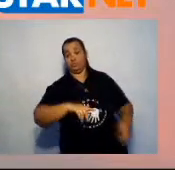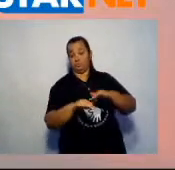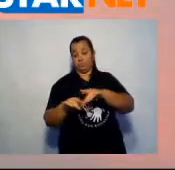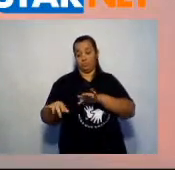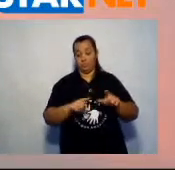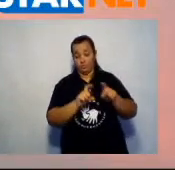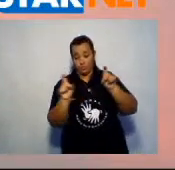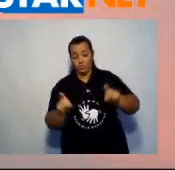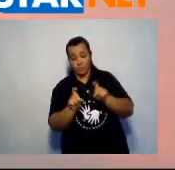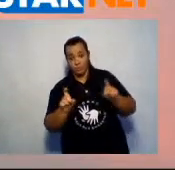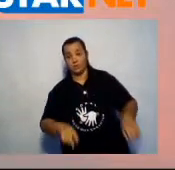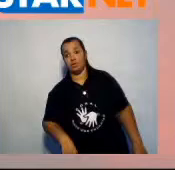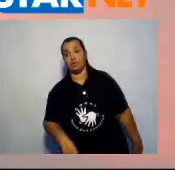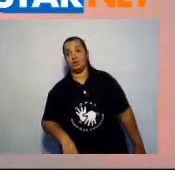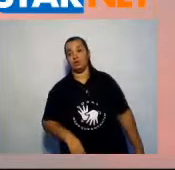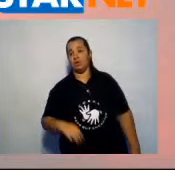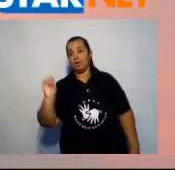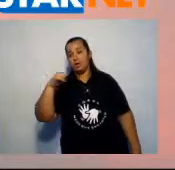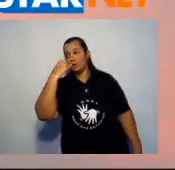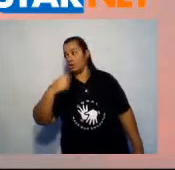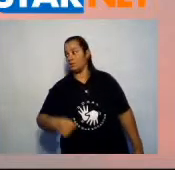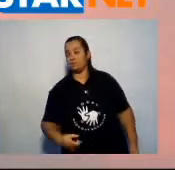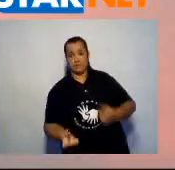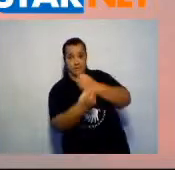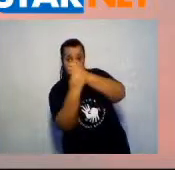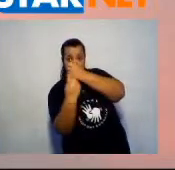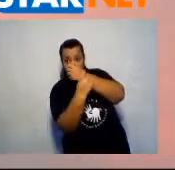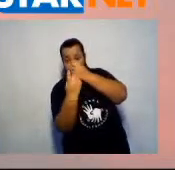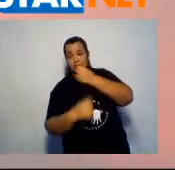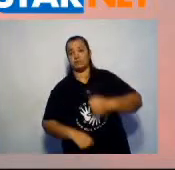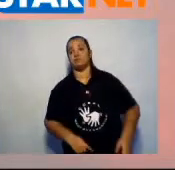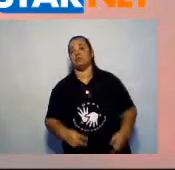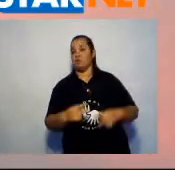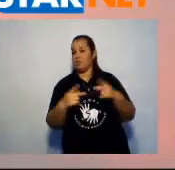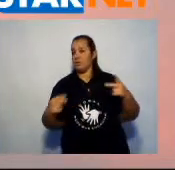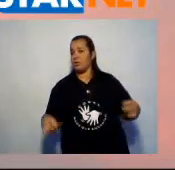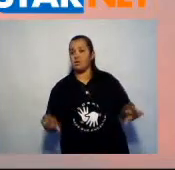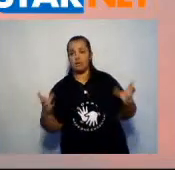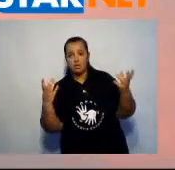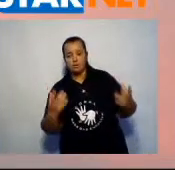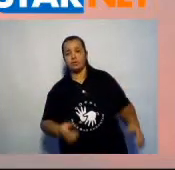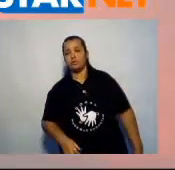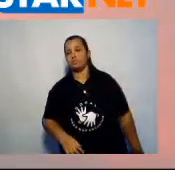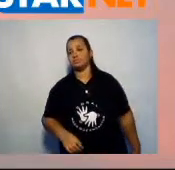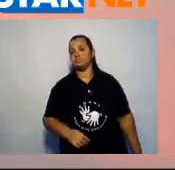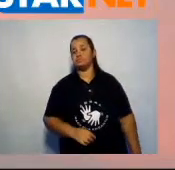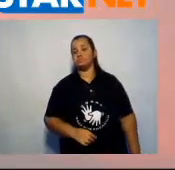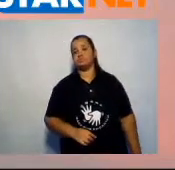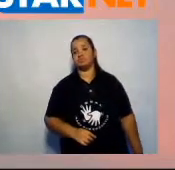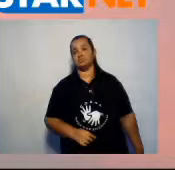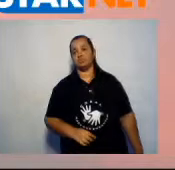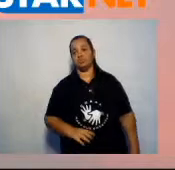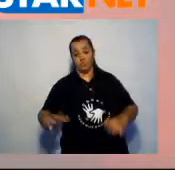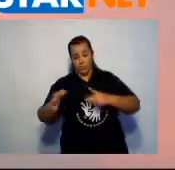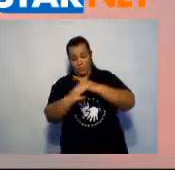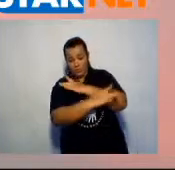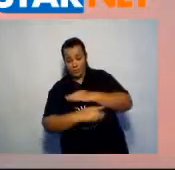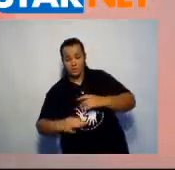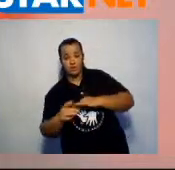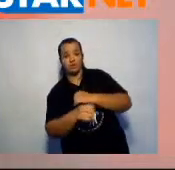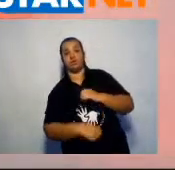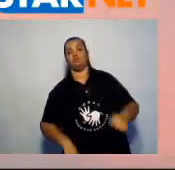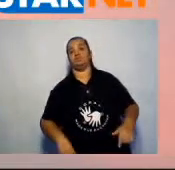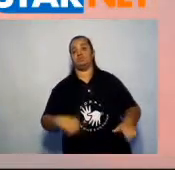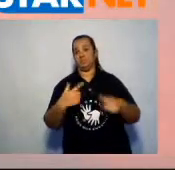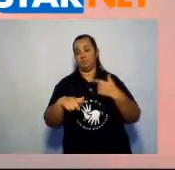nosso chat também. Aproveita e curta a nossa página para você ficar por dentro de todas as ações que estão sendo realizadas aqui no nosso município. Esse